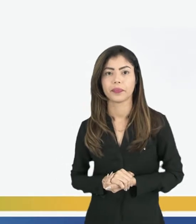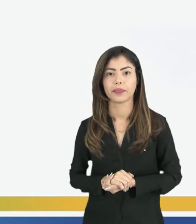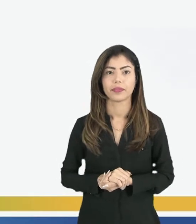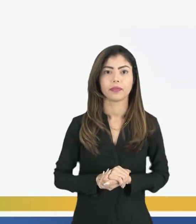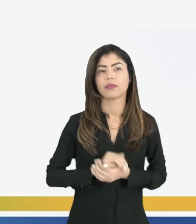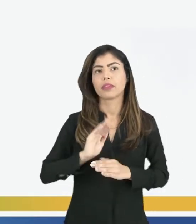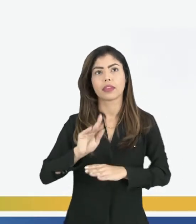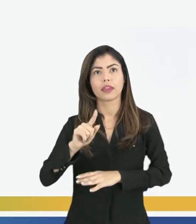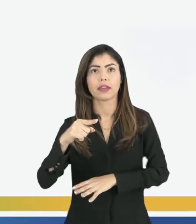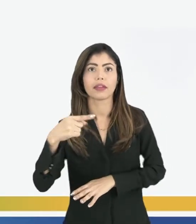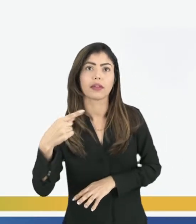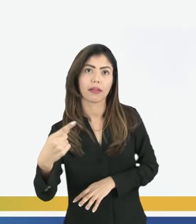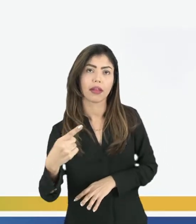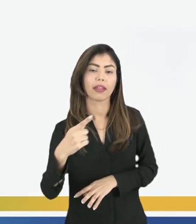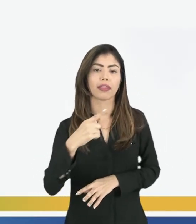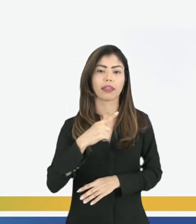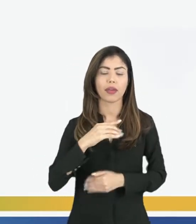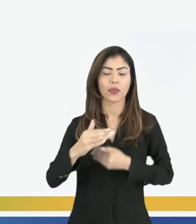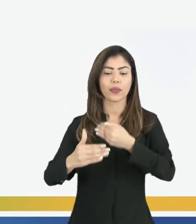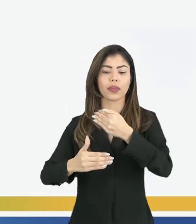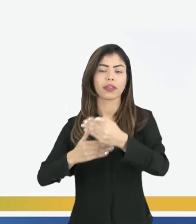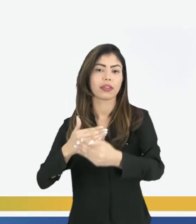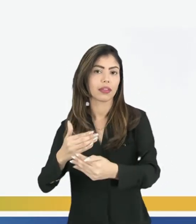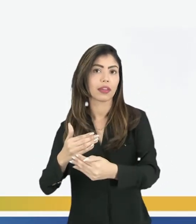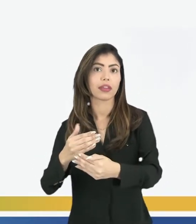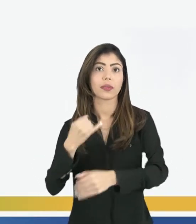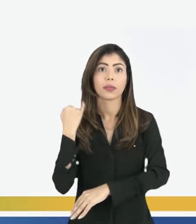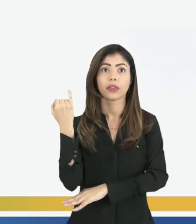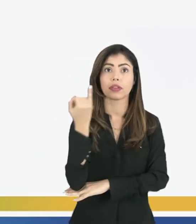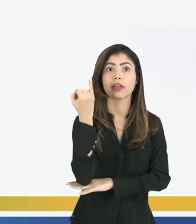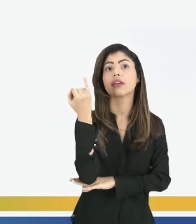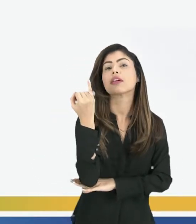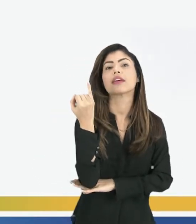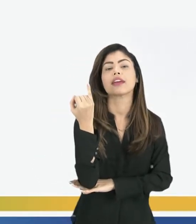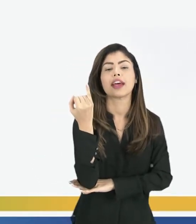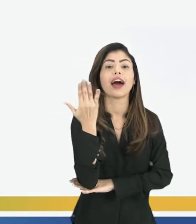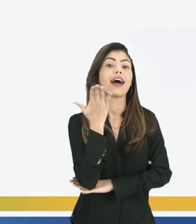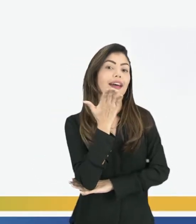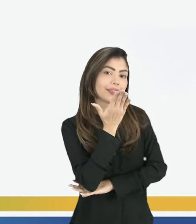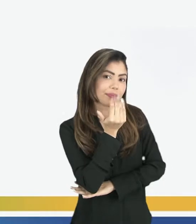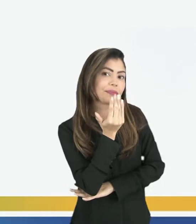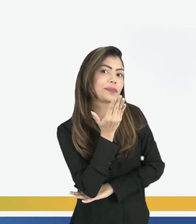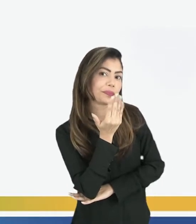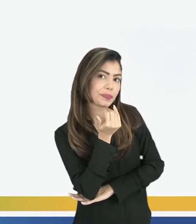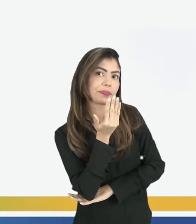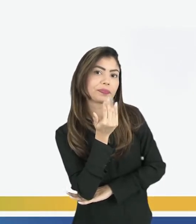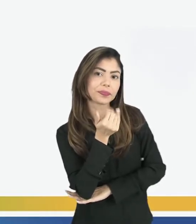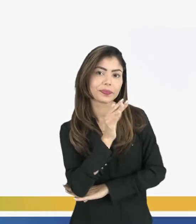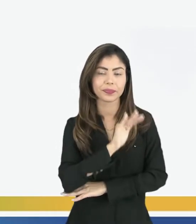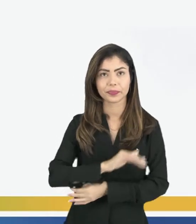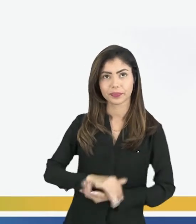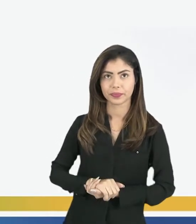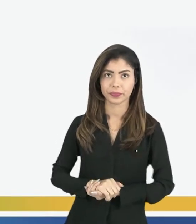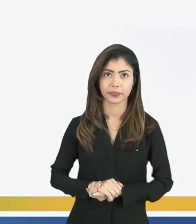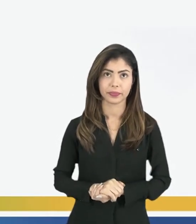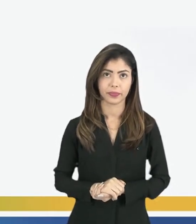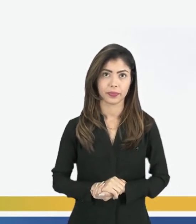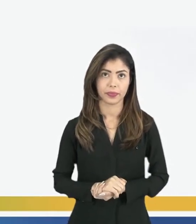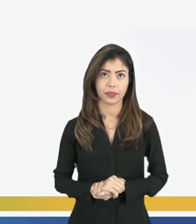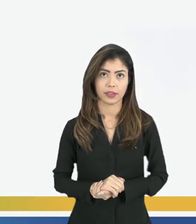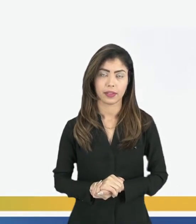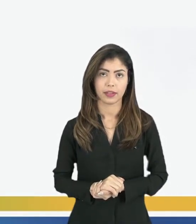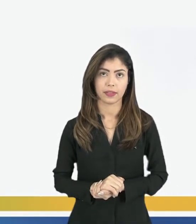desse processo, as plantas são fundamentais na nossa alimentação. É isso